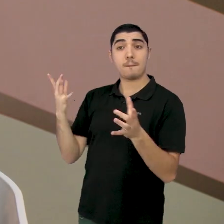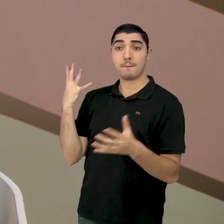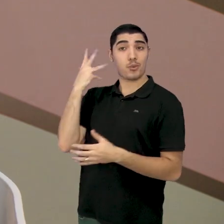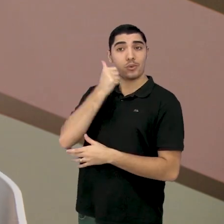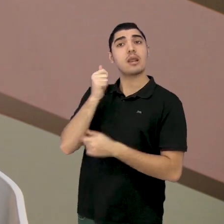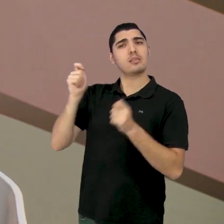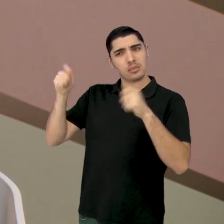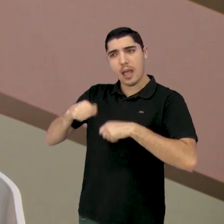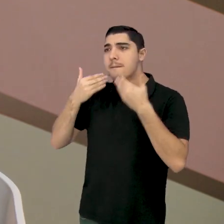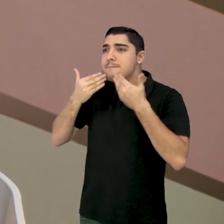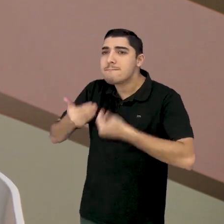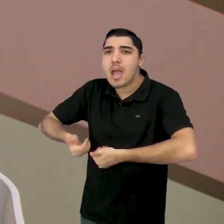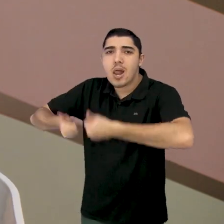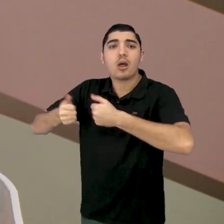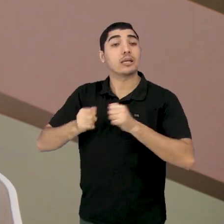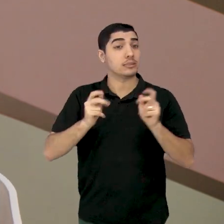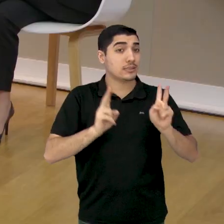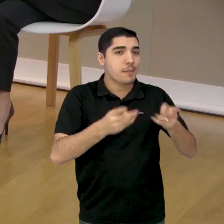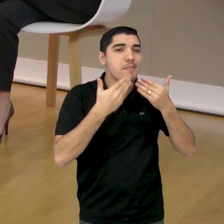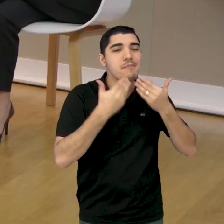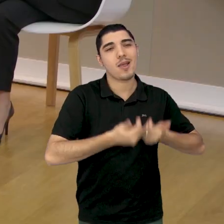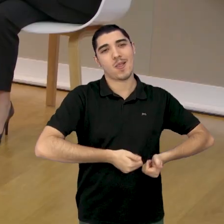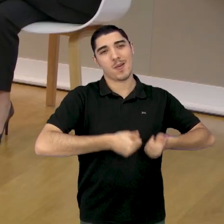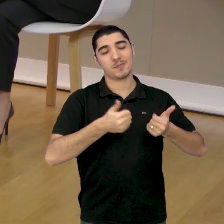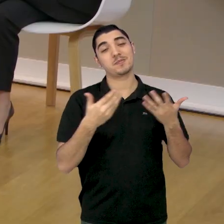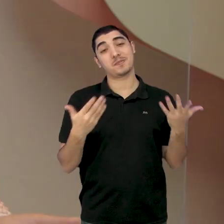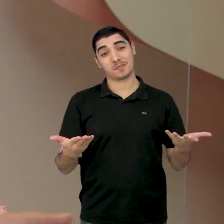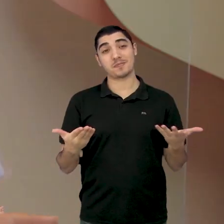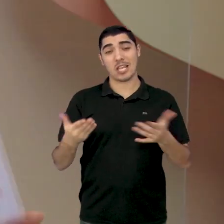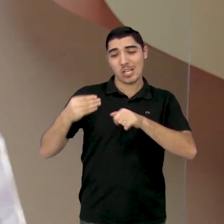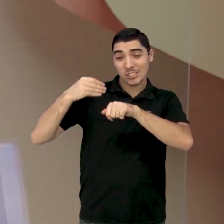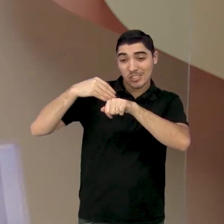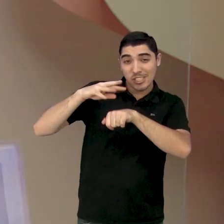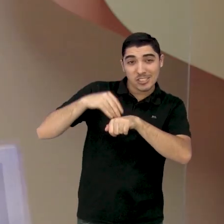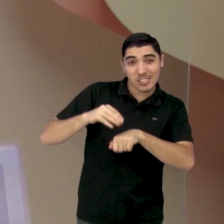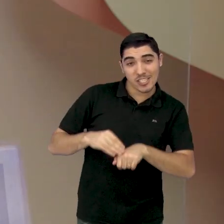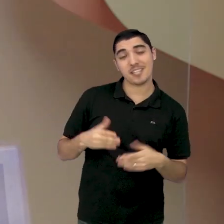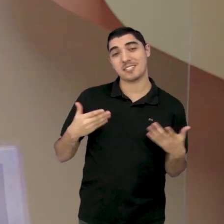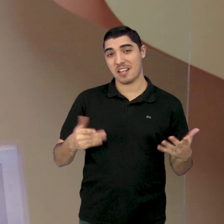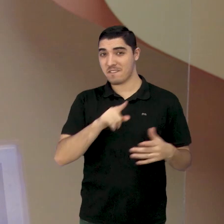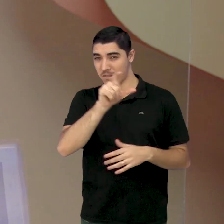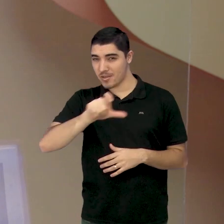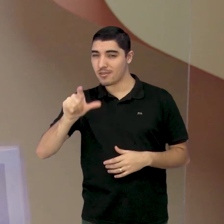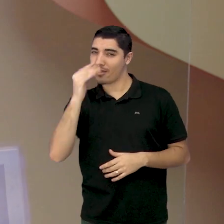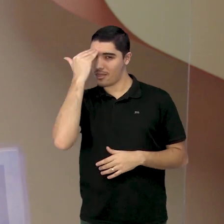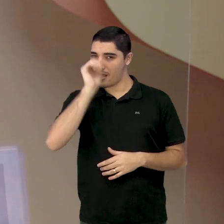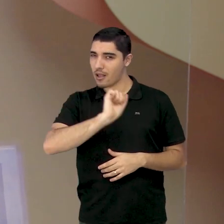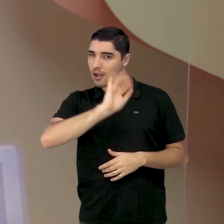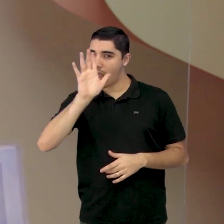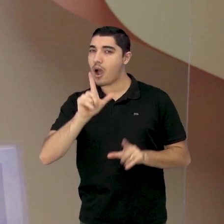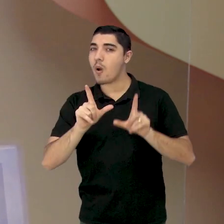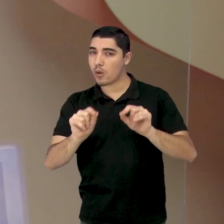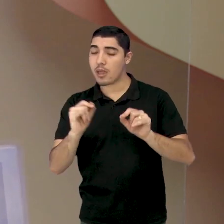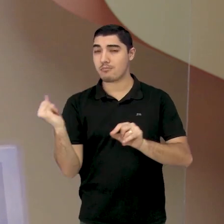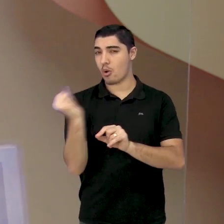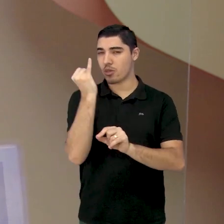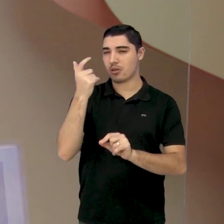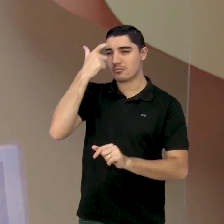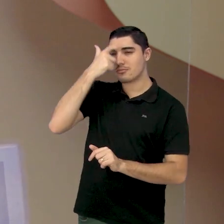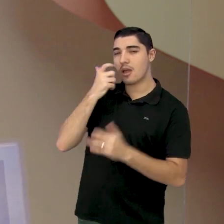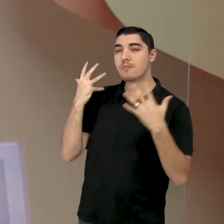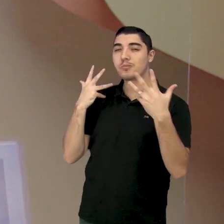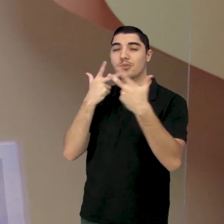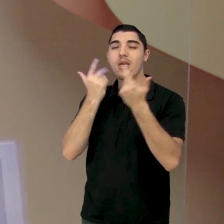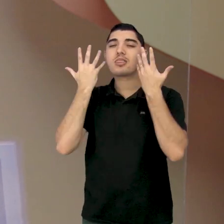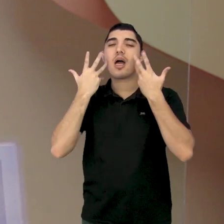gente pode melhorar sim, né? Melhorar sempre. Bom, gente, com todas essas dicas, fica claro a importância da gente realçar a